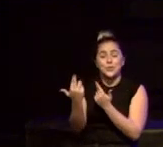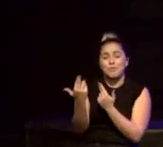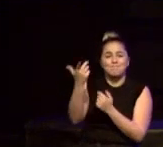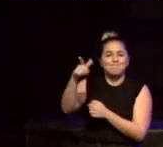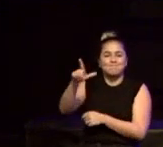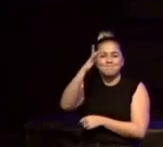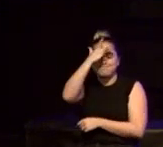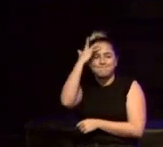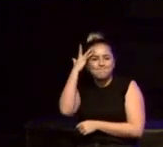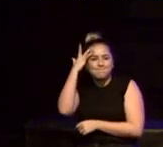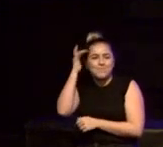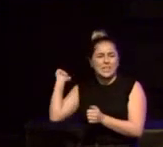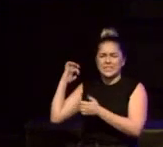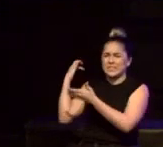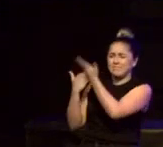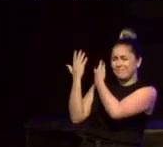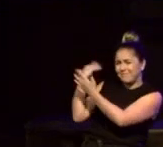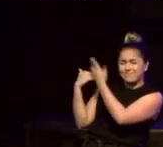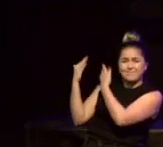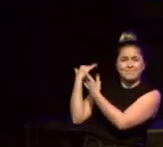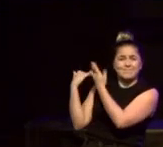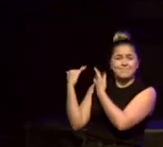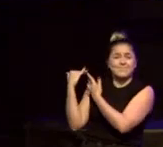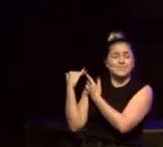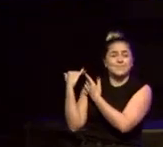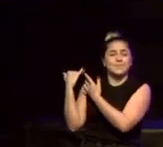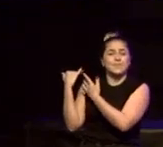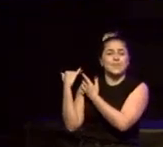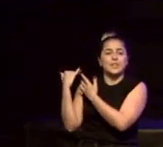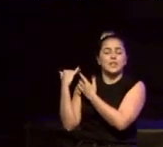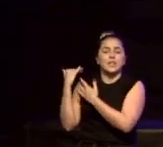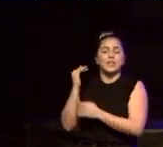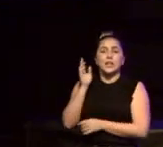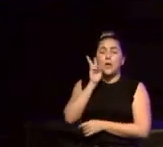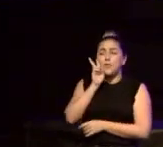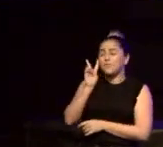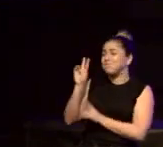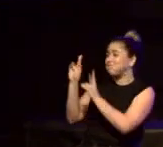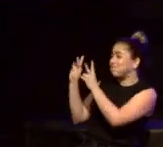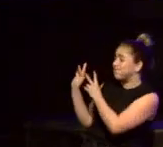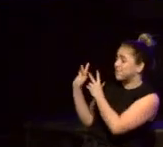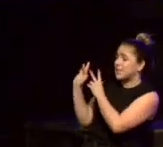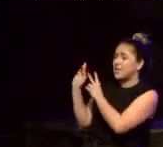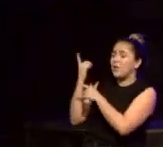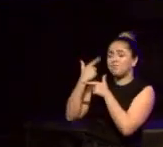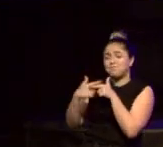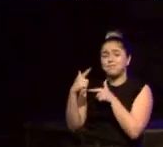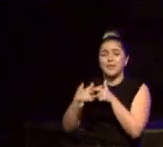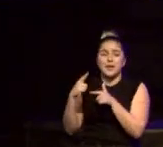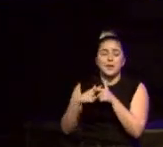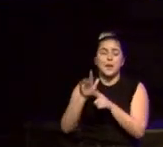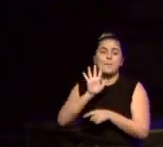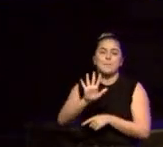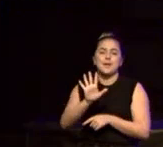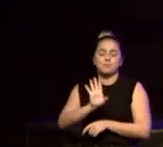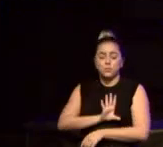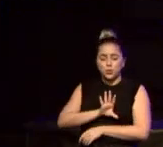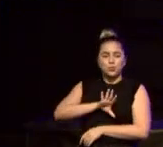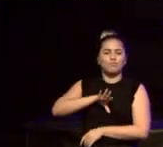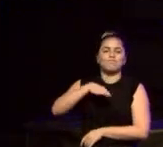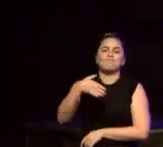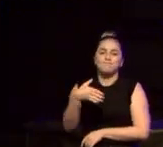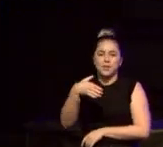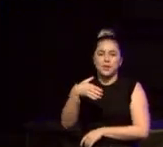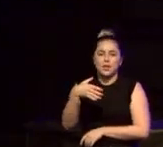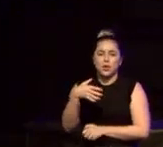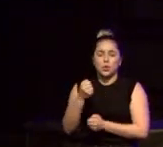seja, desde lá de trás, né, o escritor aos Hebreus já tinha identificado que isso era um problema. Mas encorajemos-nos